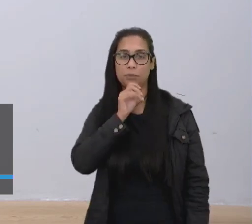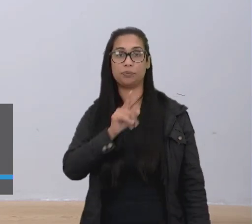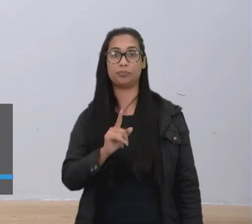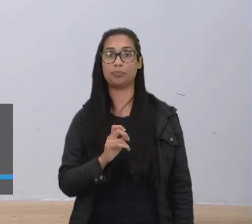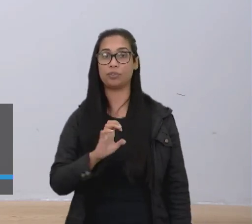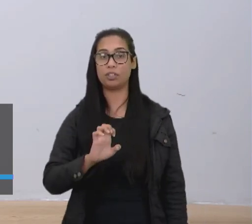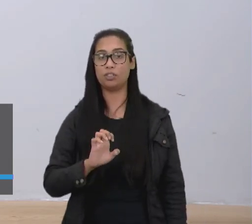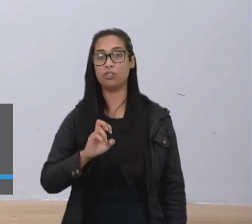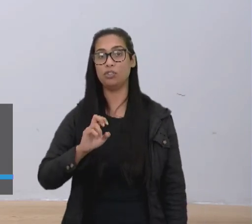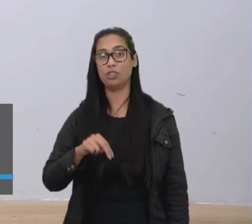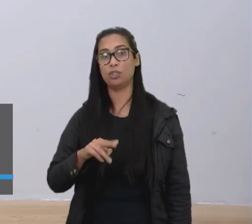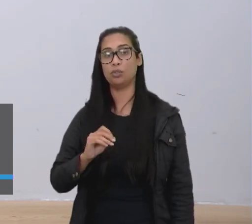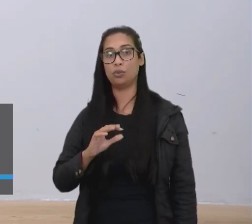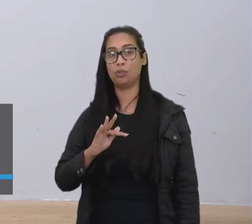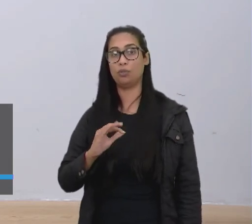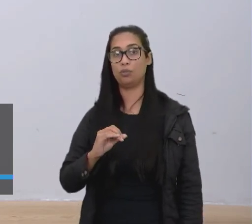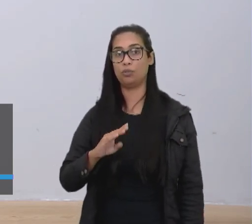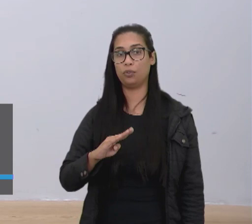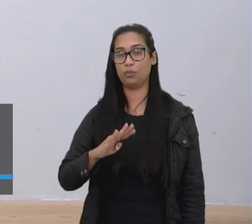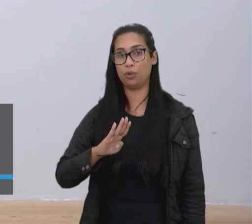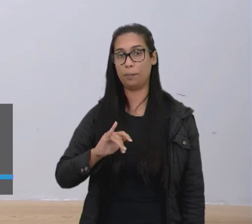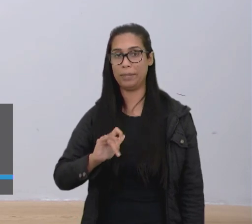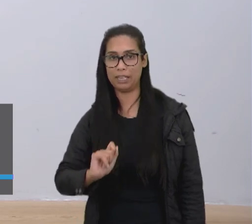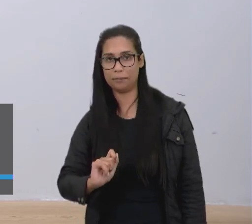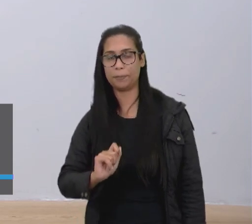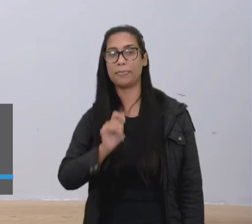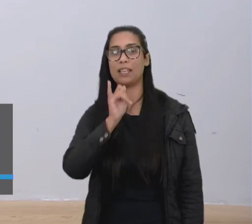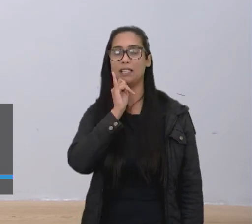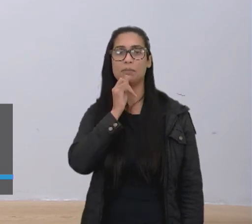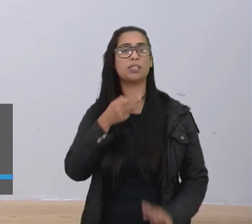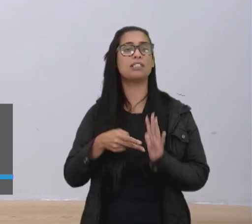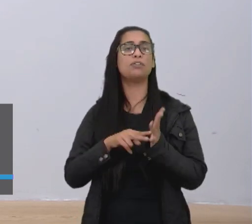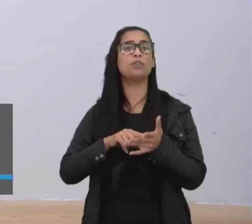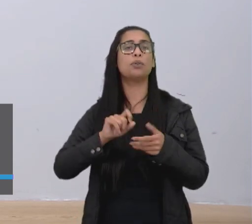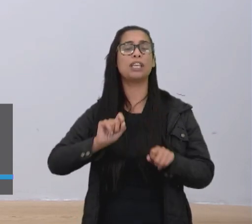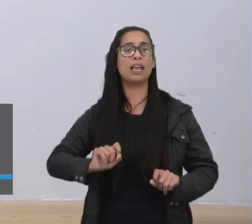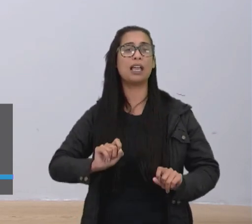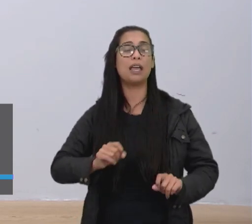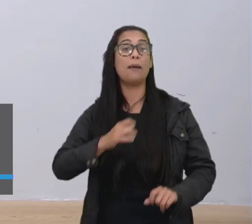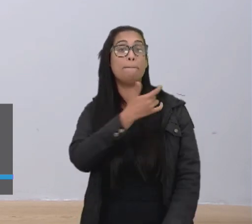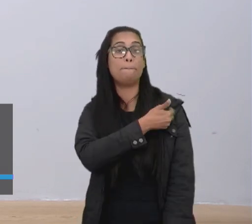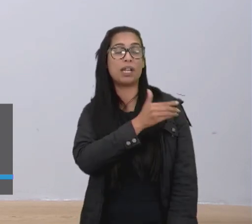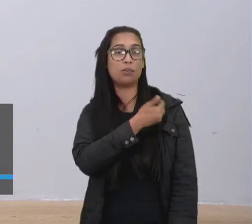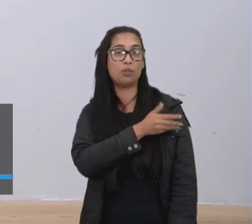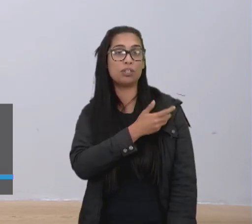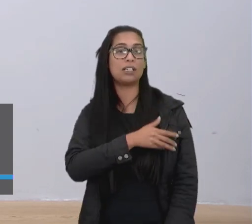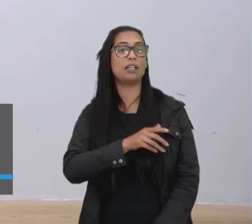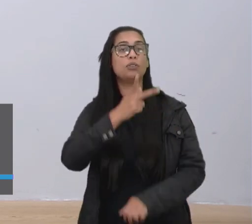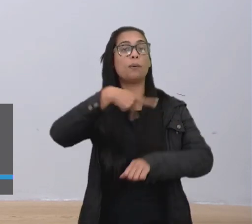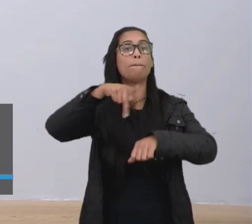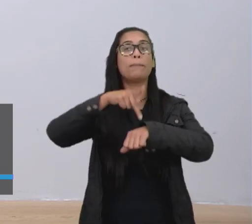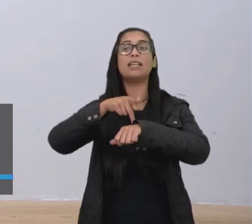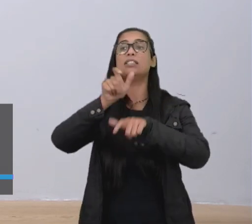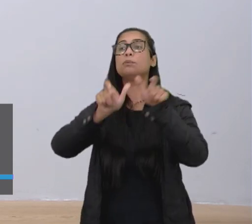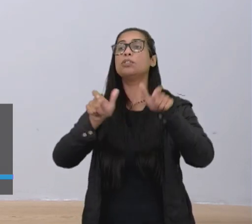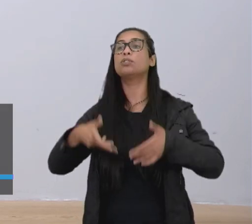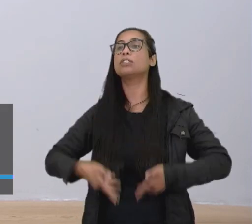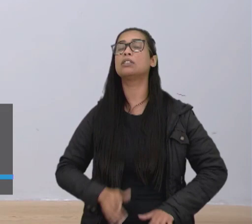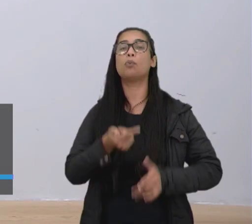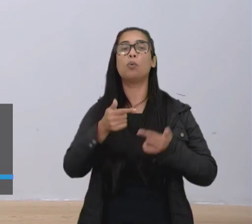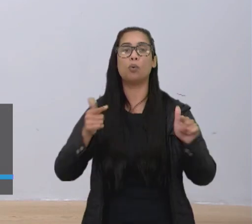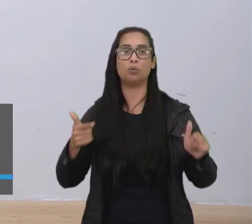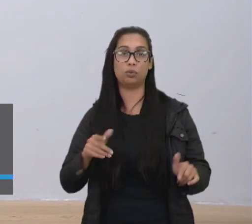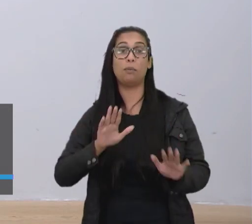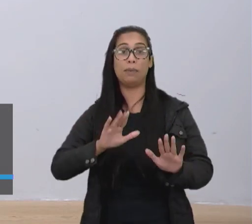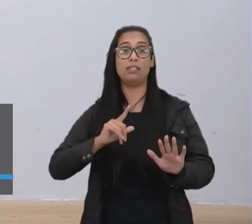é justamente esse preconceito com o estrangeiro, com aquilo que é distante, né? Mas existe uma teoria